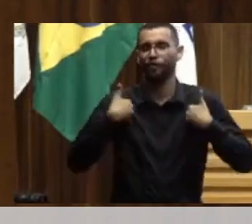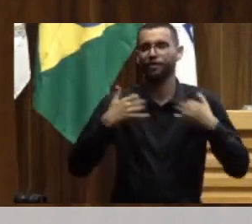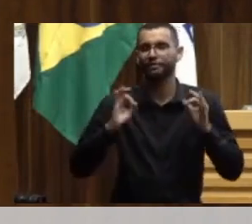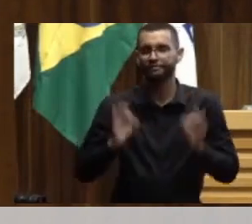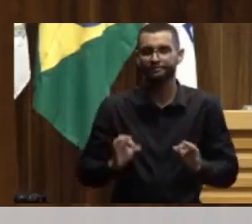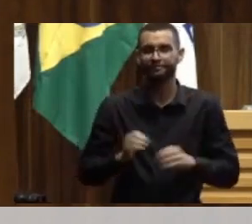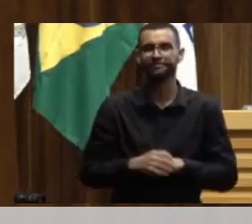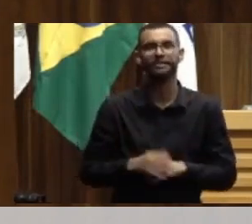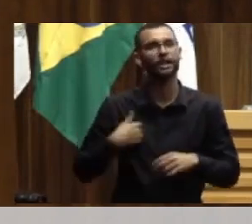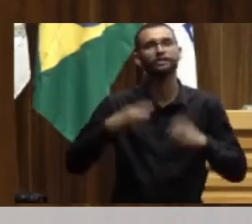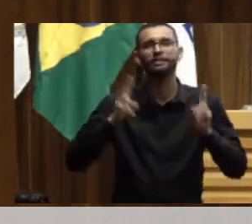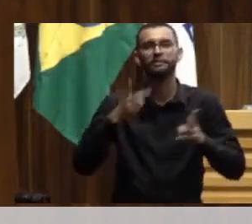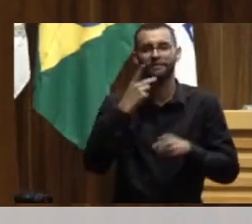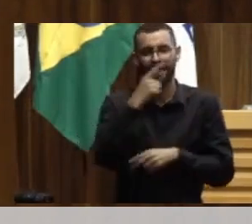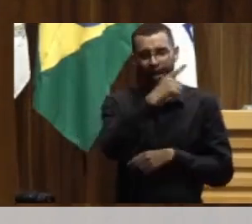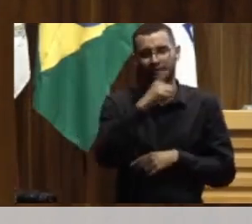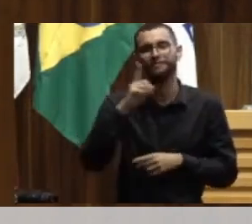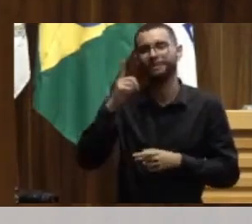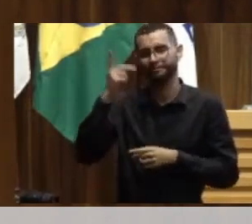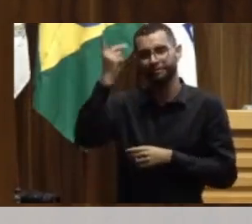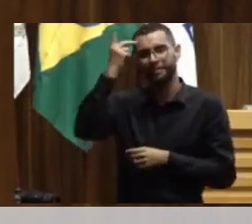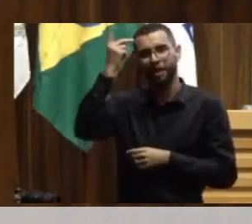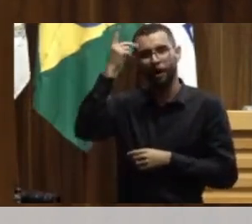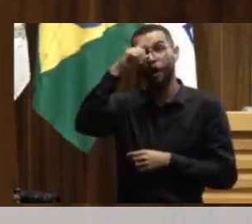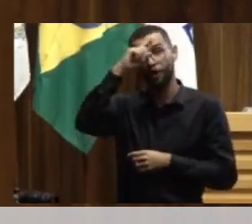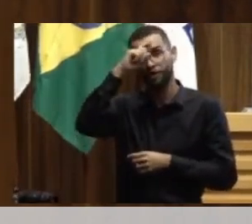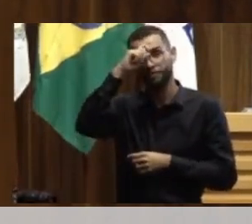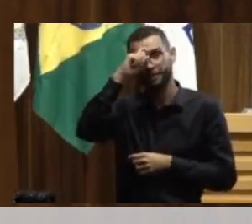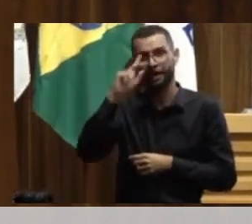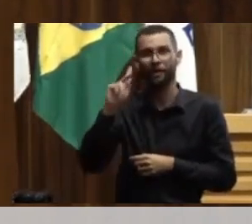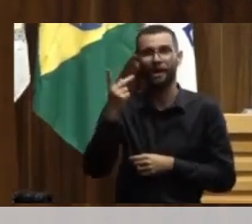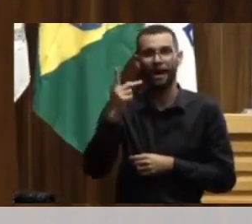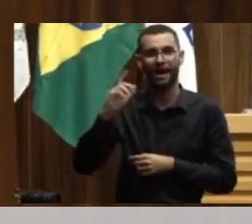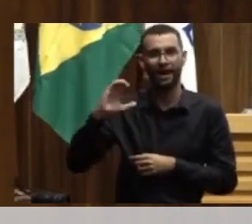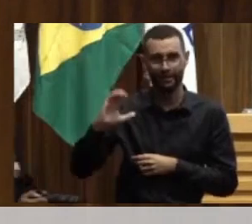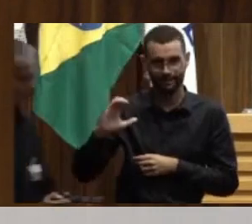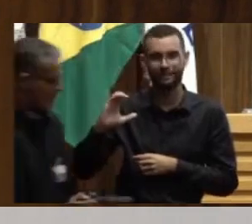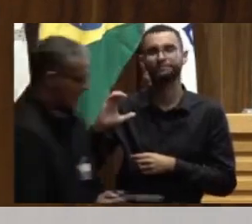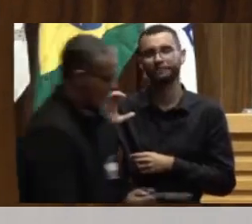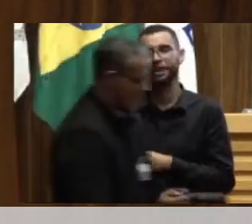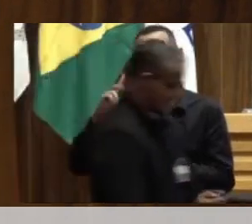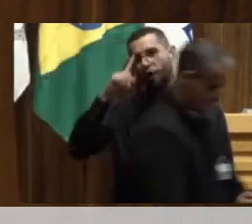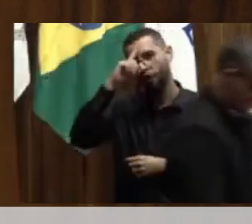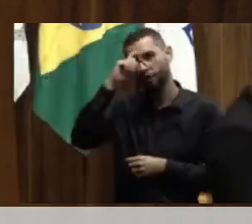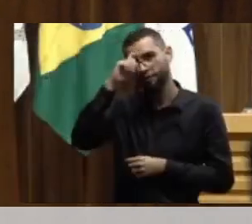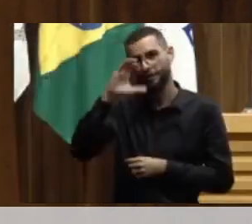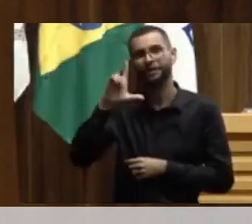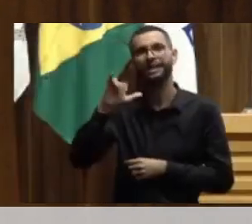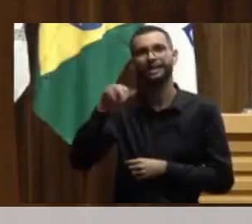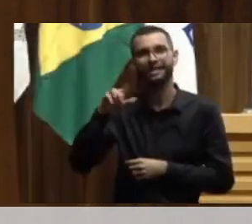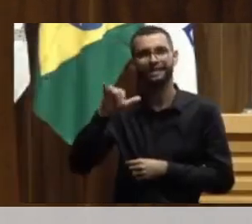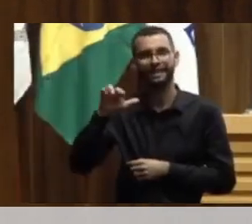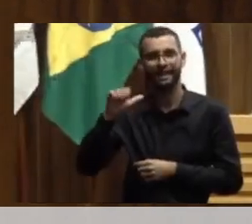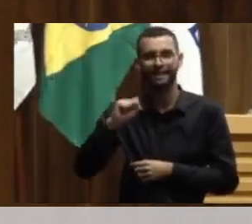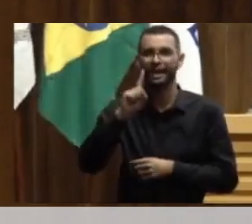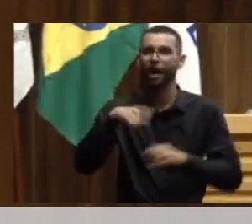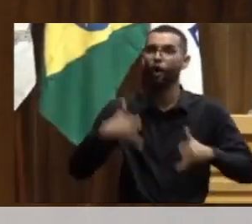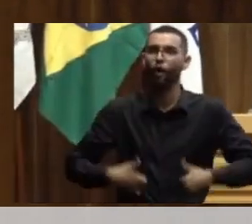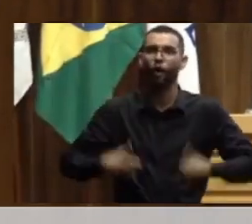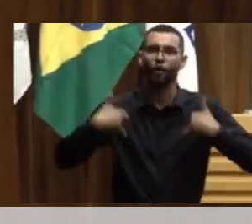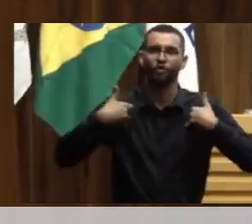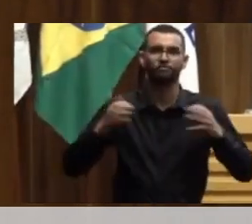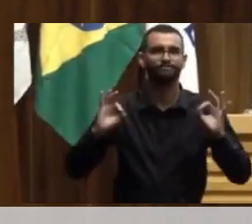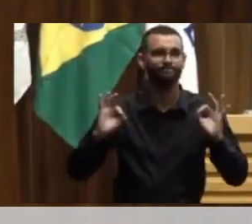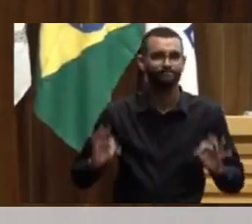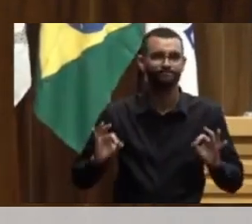no Hospital das Clínicas de São Paulo, o HC, o Hospital das Clínicas, é um orgulho justo.